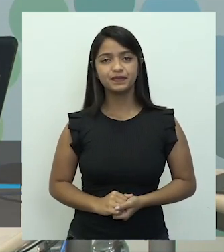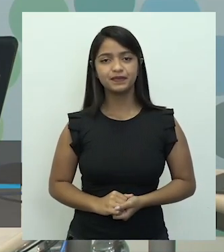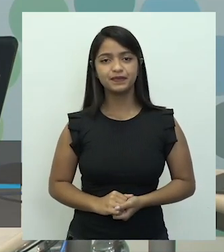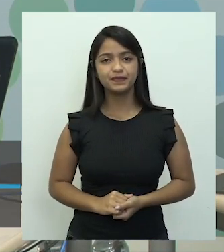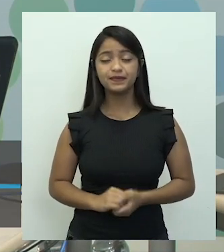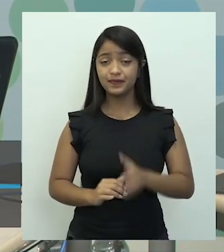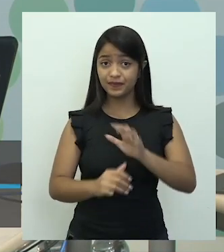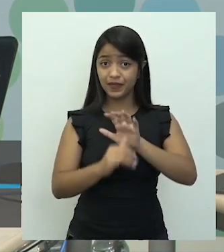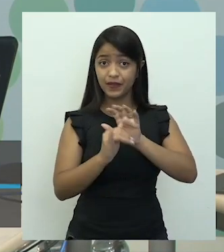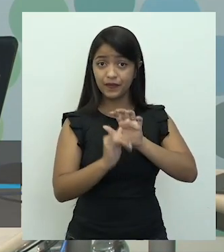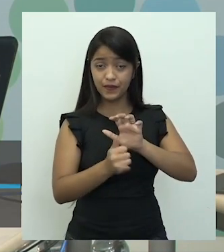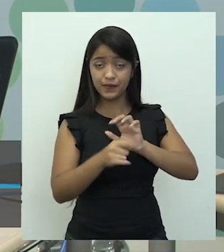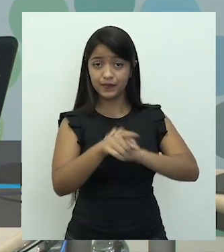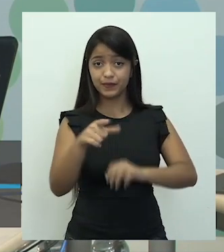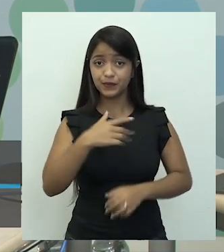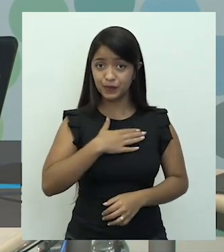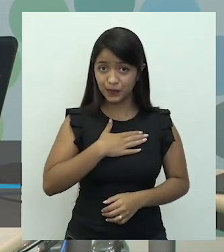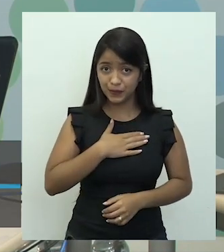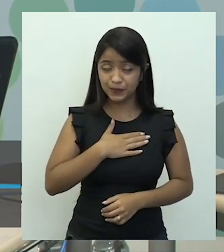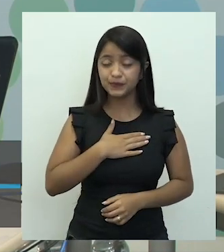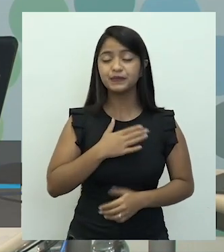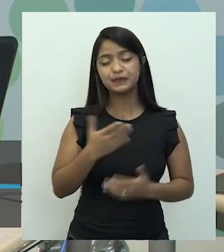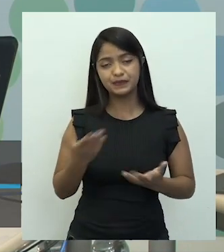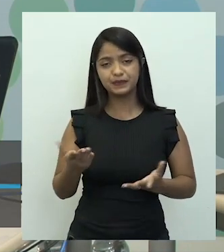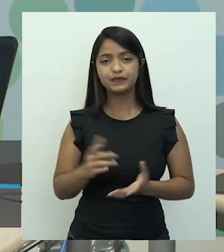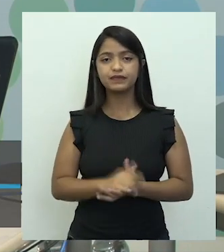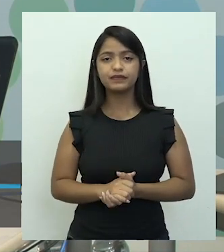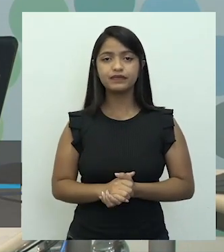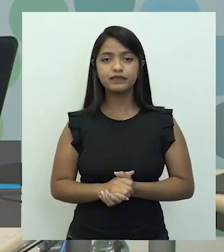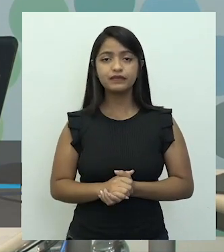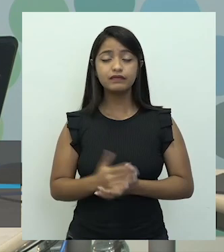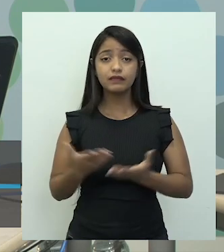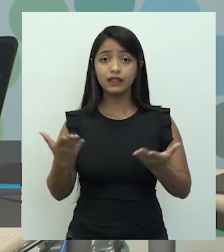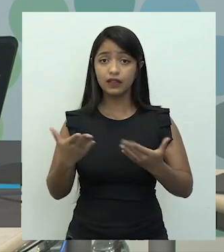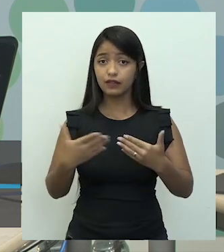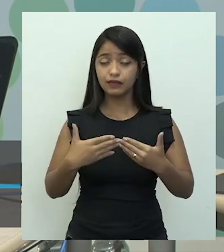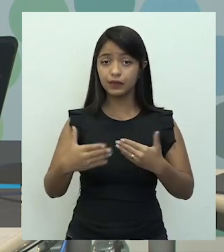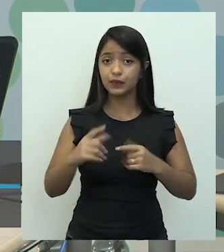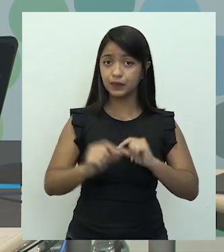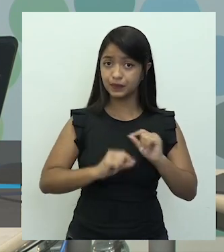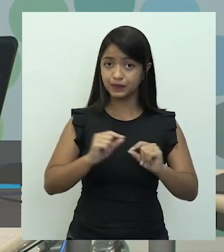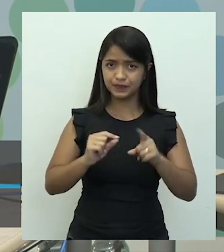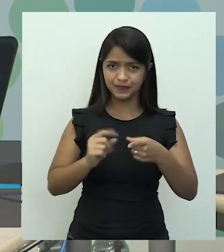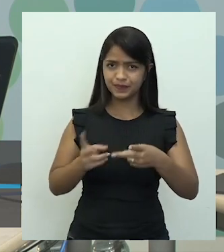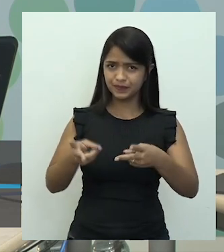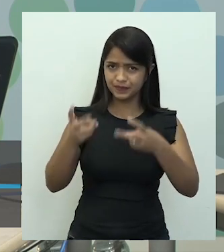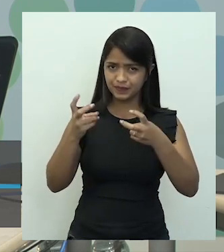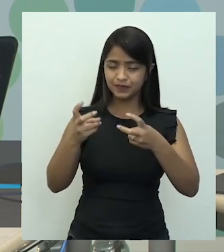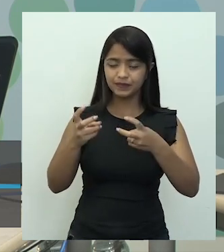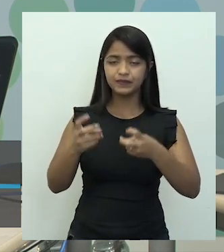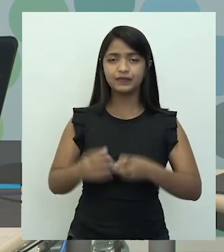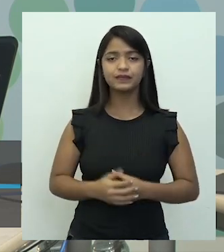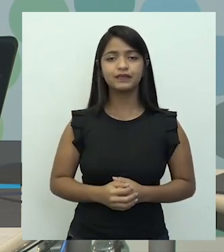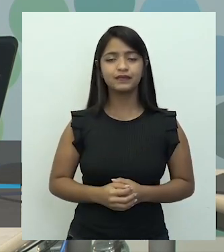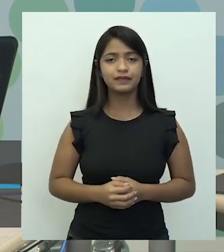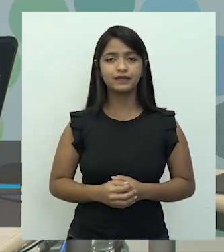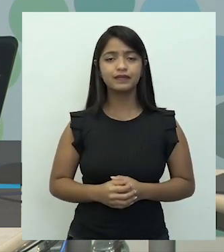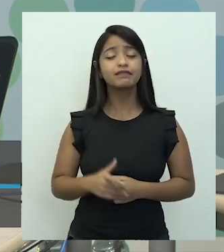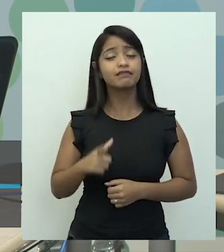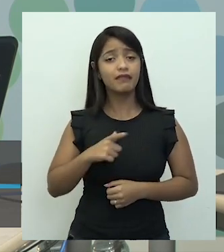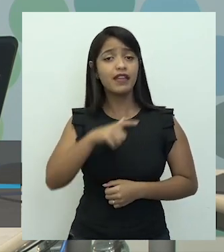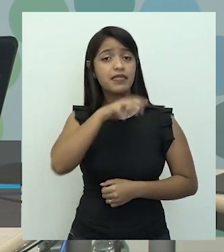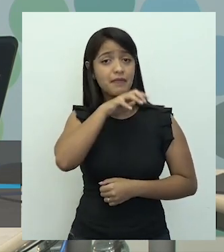Gostaram da fábula? Então, agora, nós vamos fazer o seguinte. Vocês viram que são o quê? Nós temos a presença de